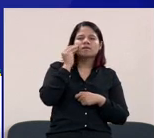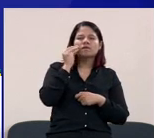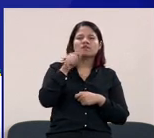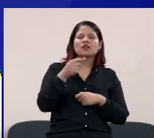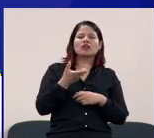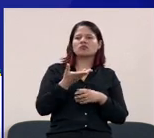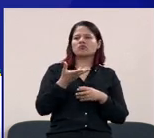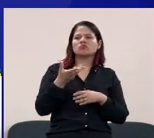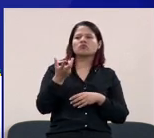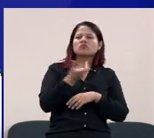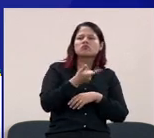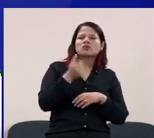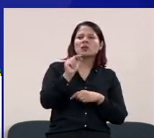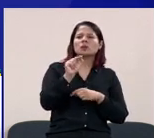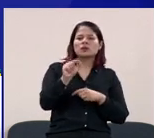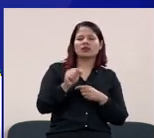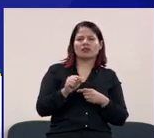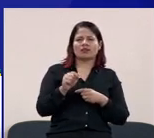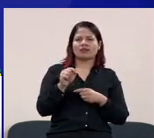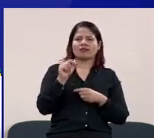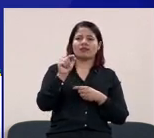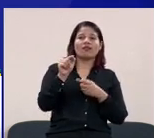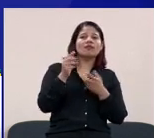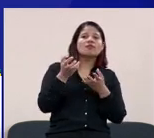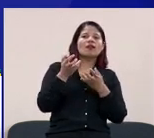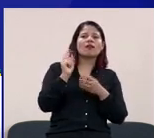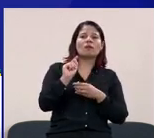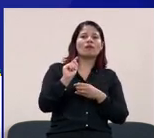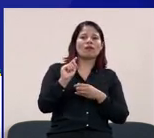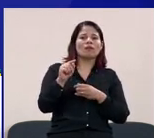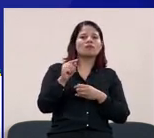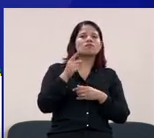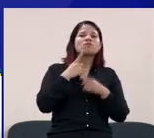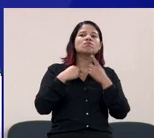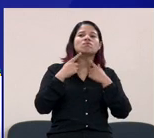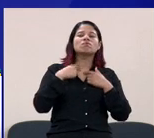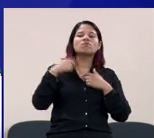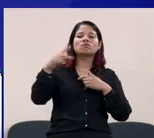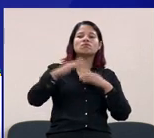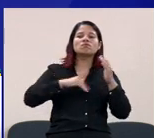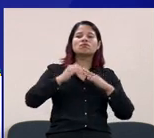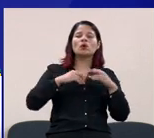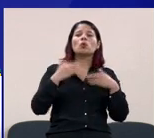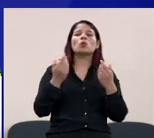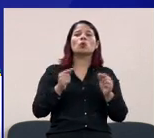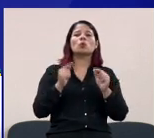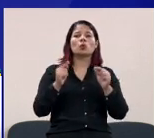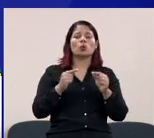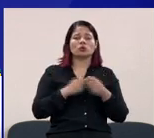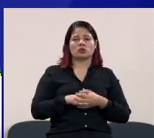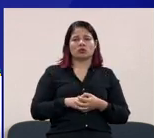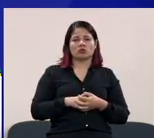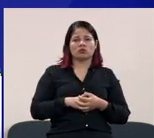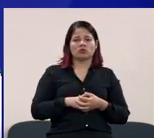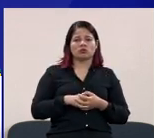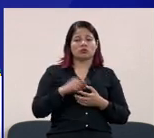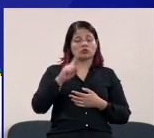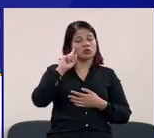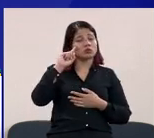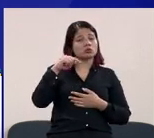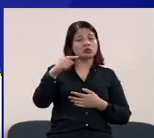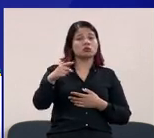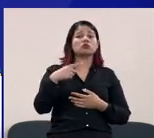no Amapá, para um curso onde a população vive o dia a dia sendo ministrado em sala de aula e no